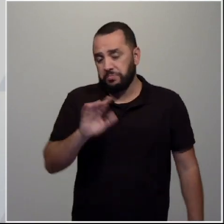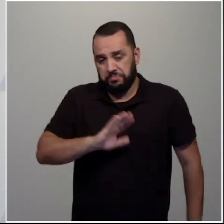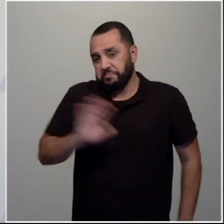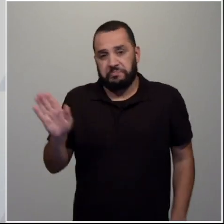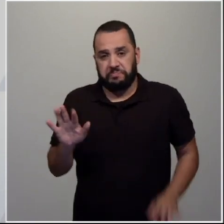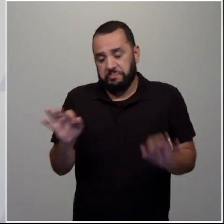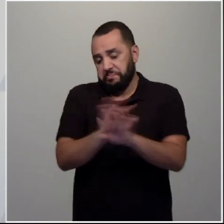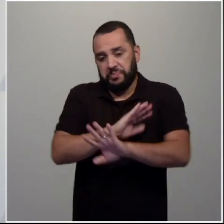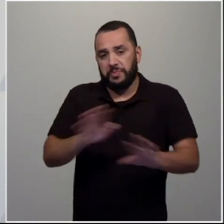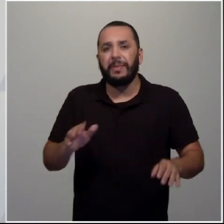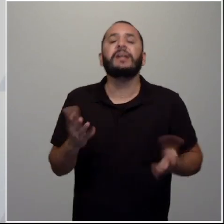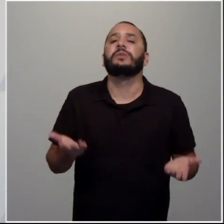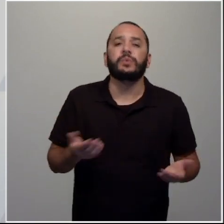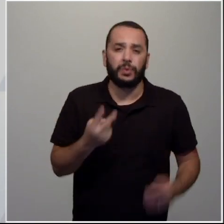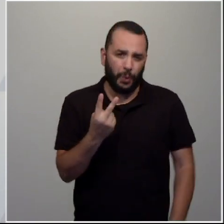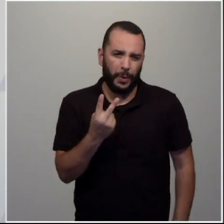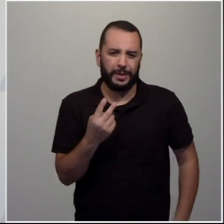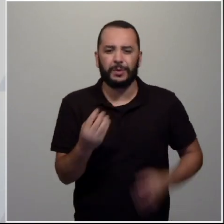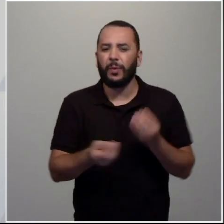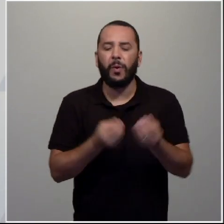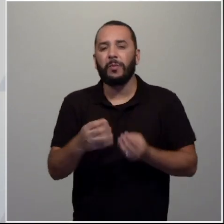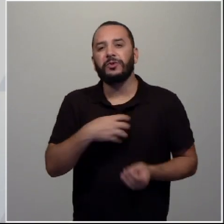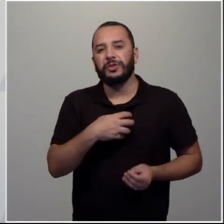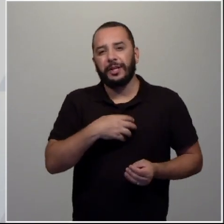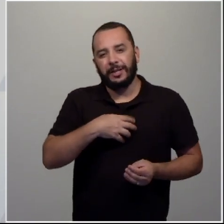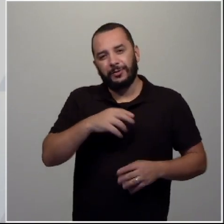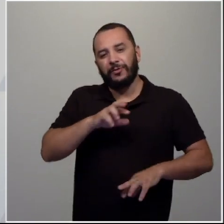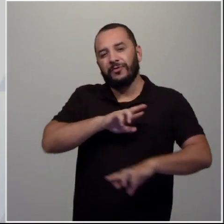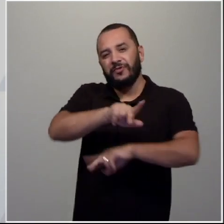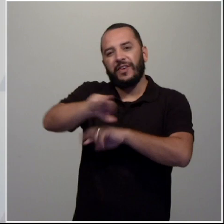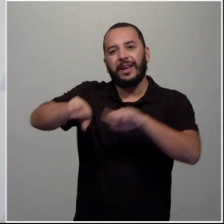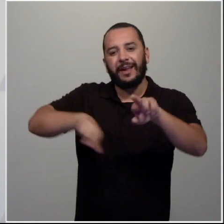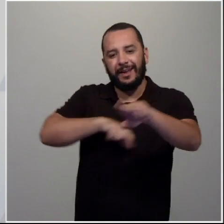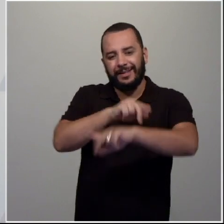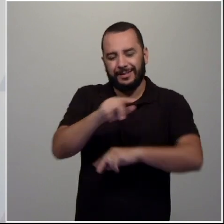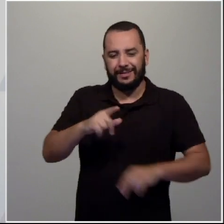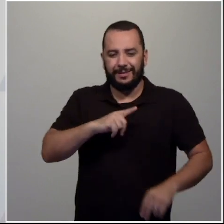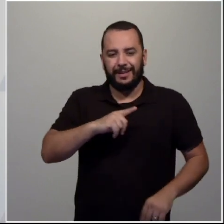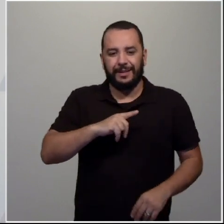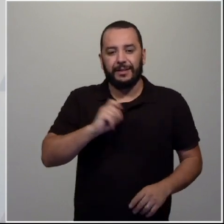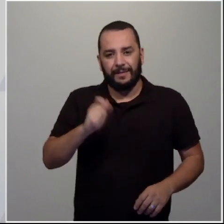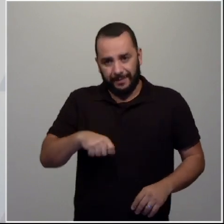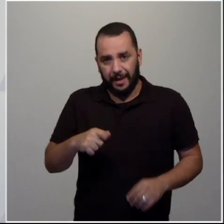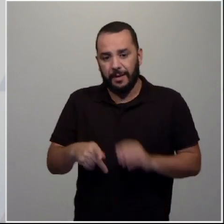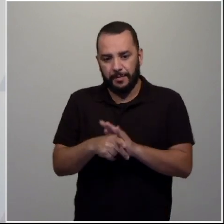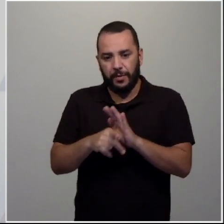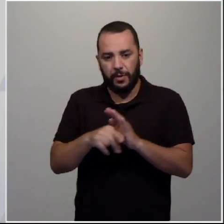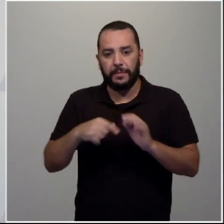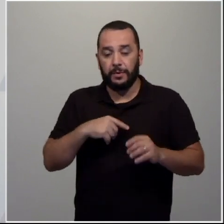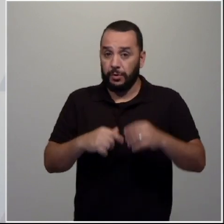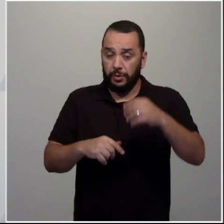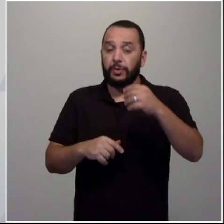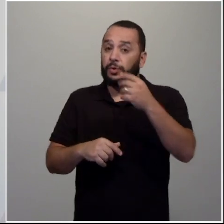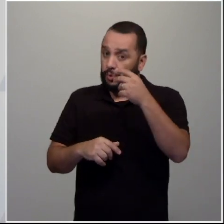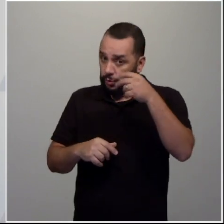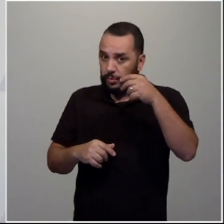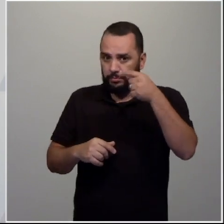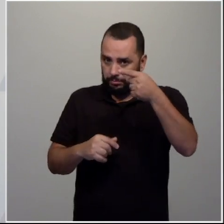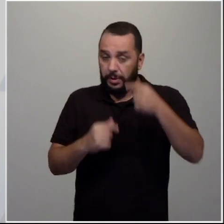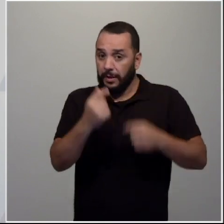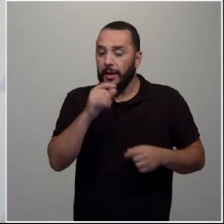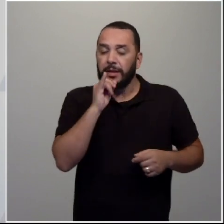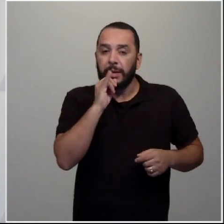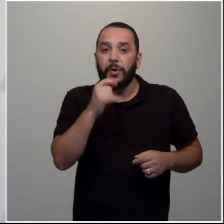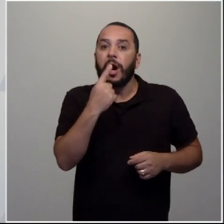mas seu número dois o número dois de quantas formas eu posso representar eu possa representar com a barra do número 2 mas eu posso representar com